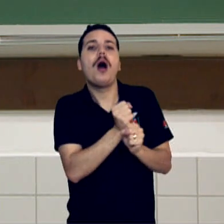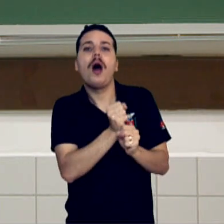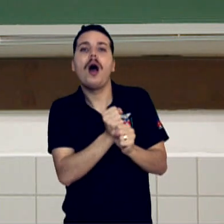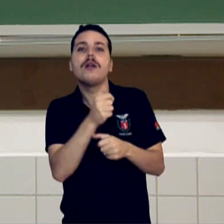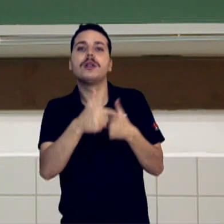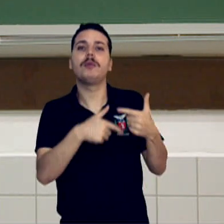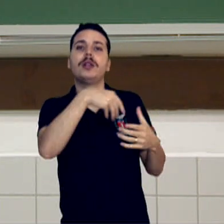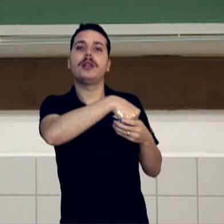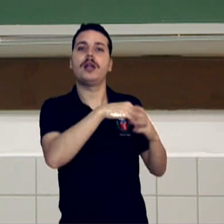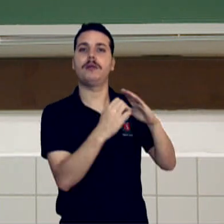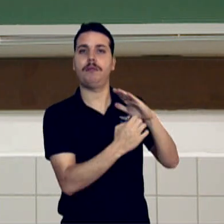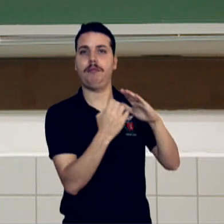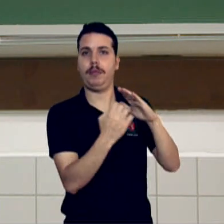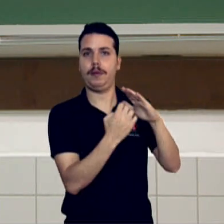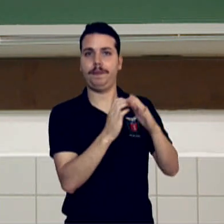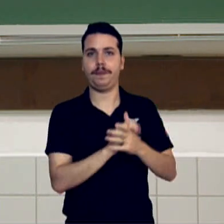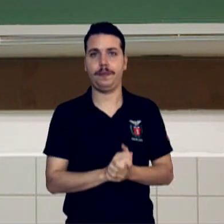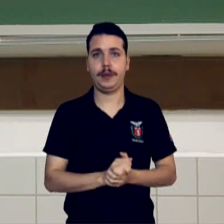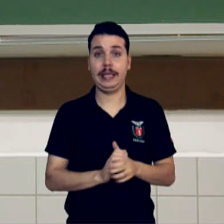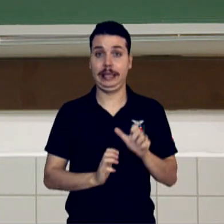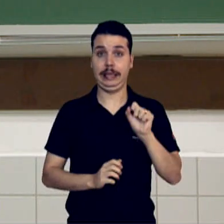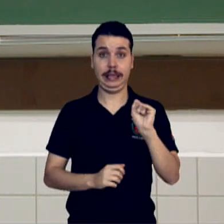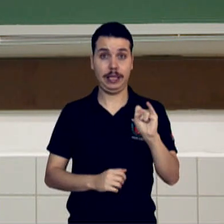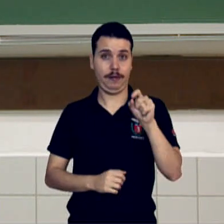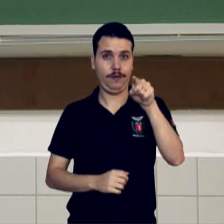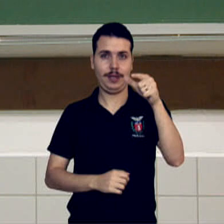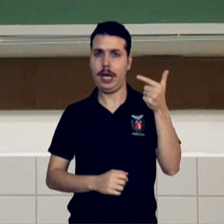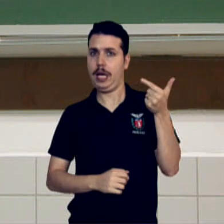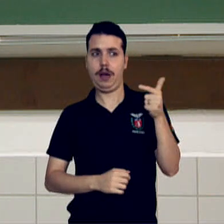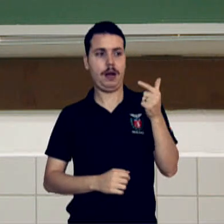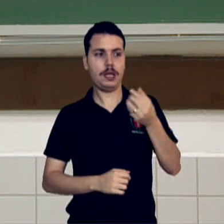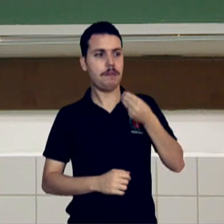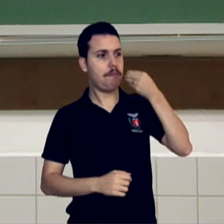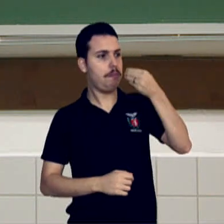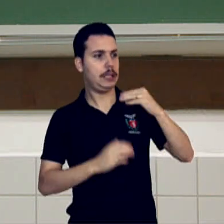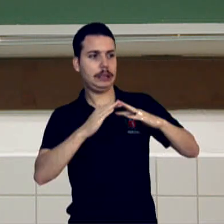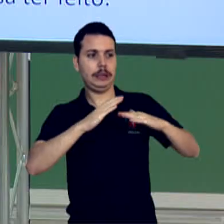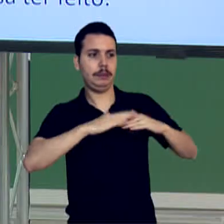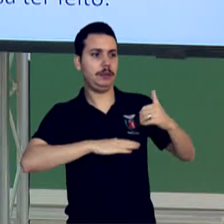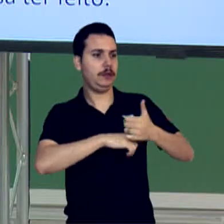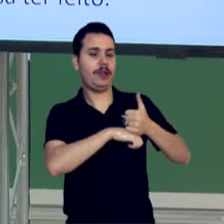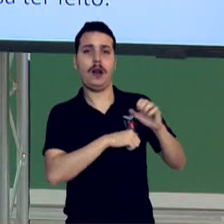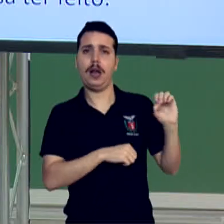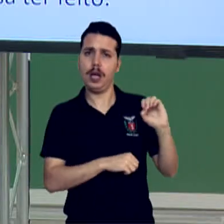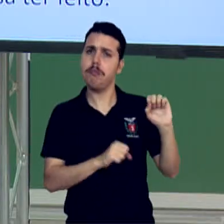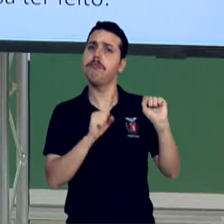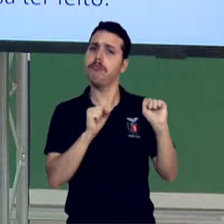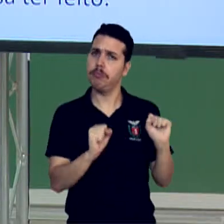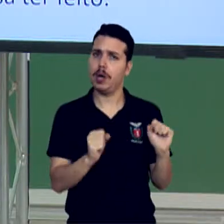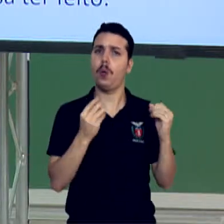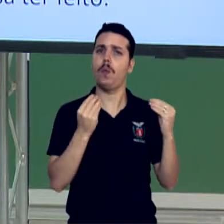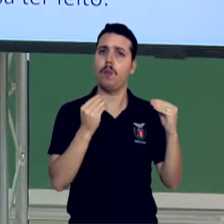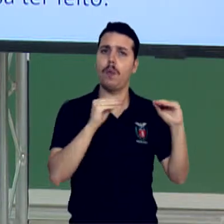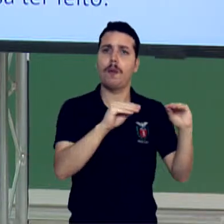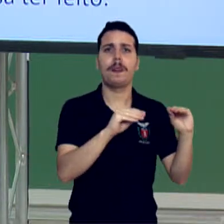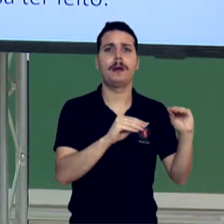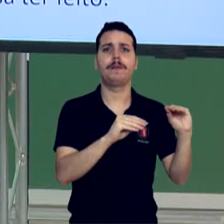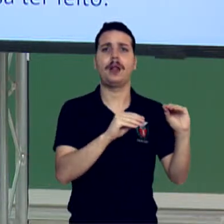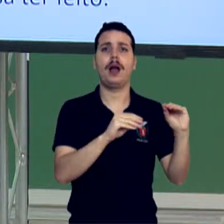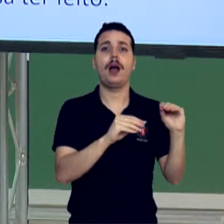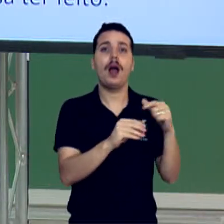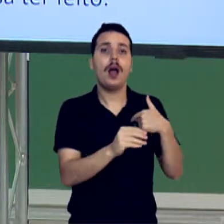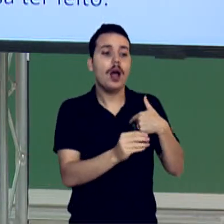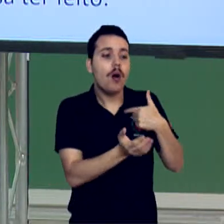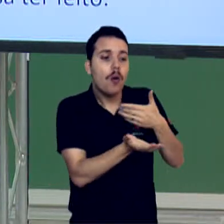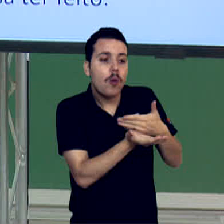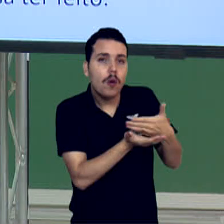você não tem experiência profissional nenhuma, você pode dizer isso, né? Colocar lá que você